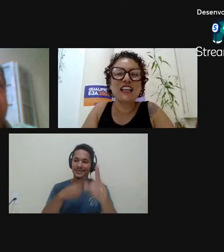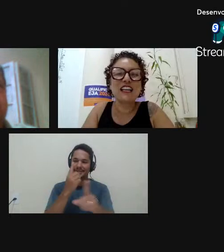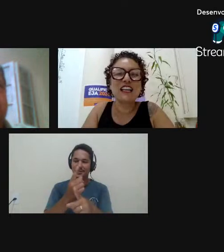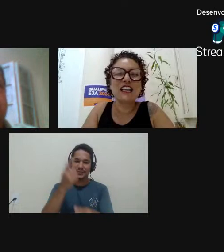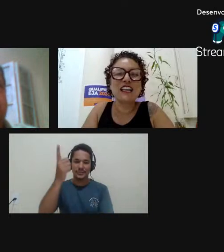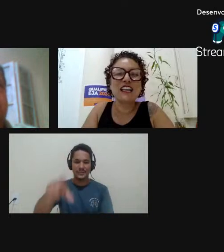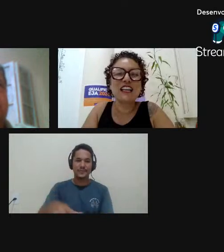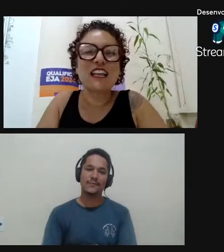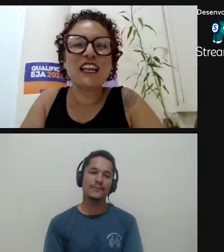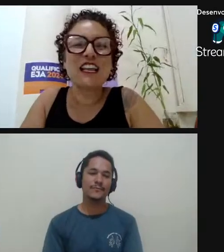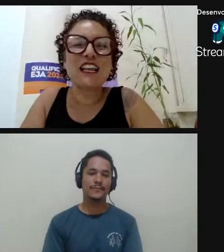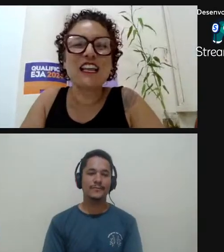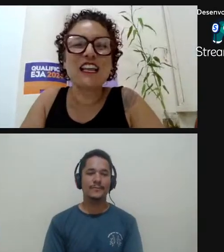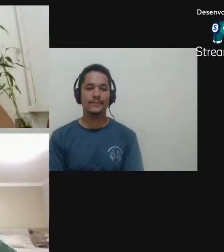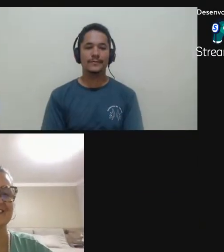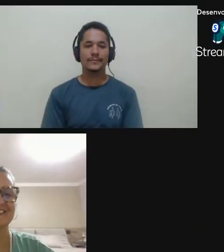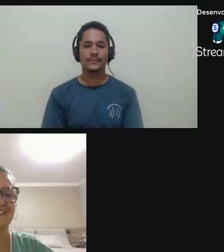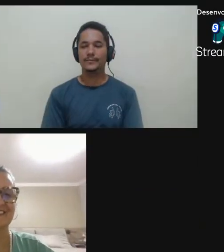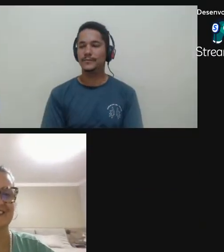Shirley.